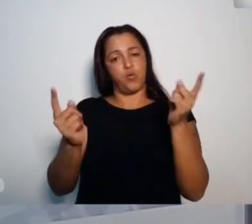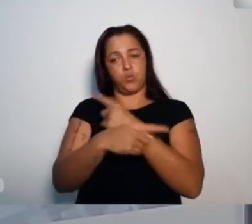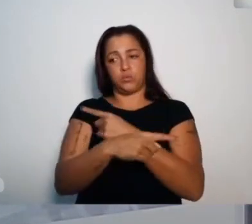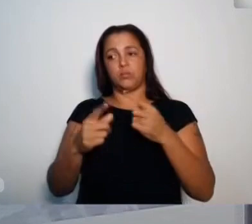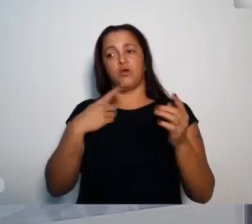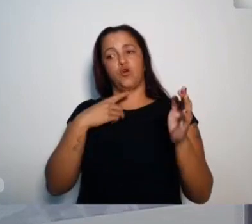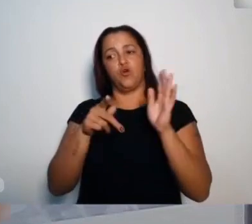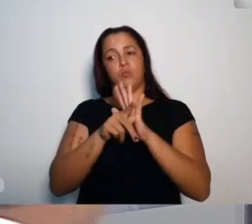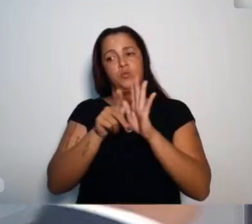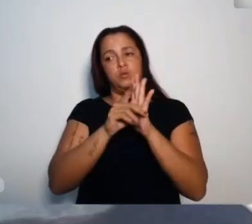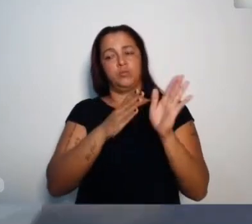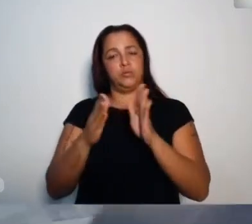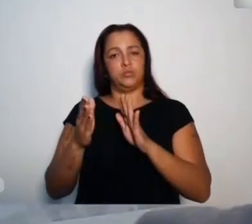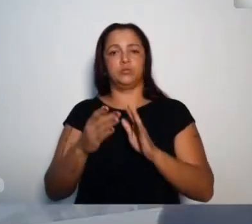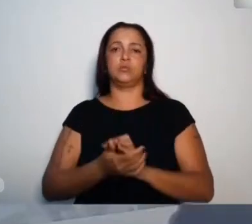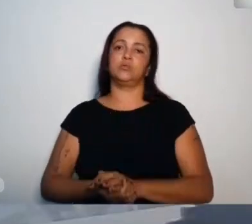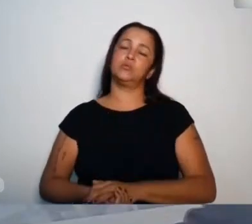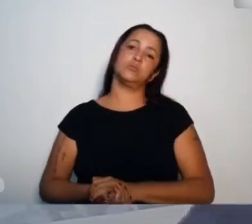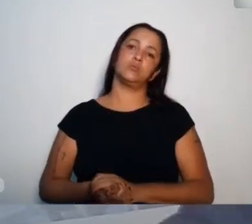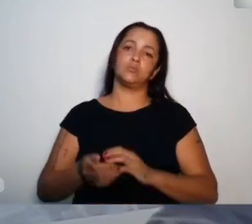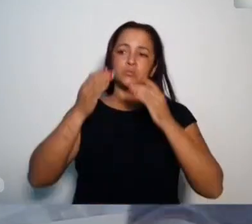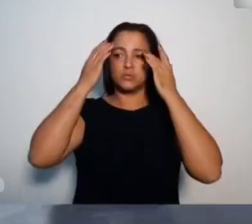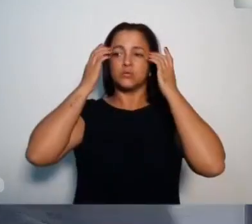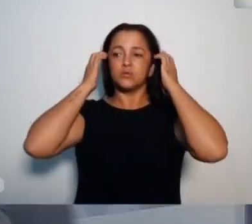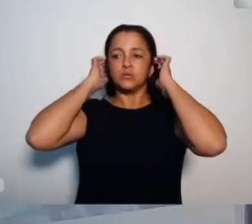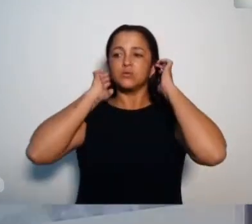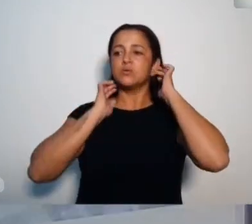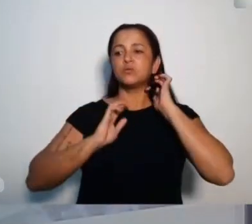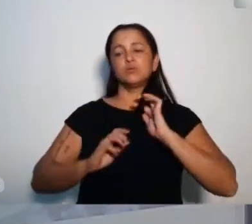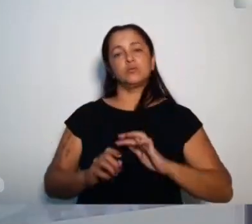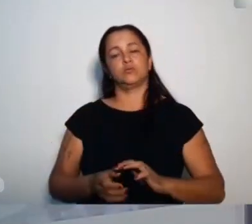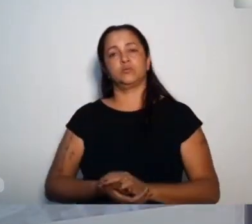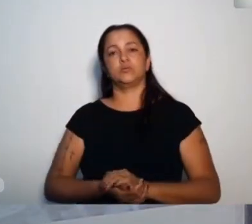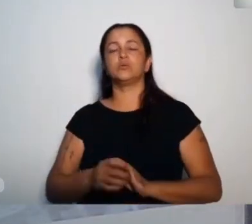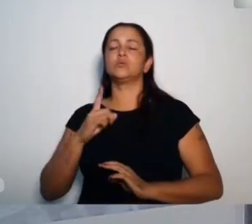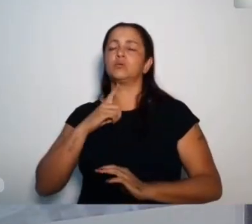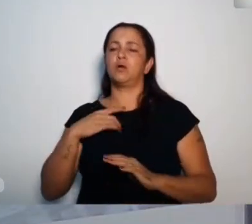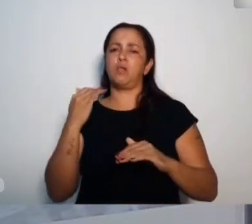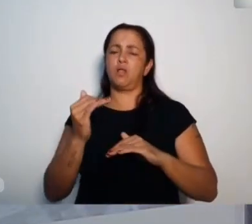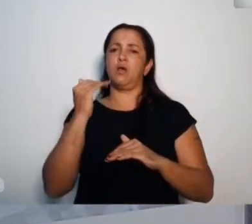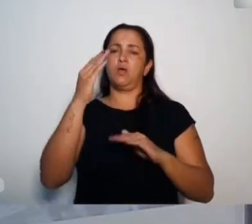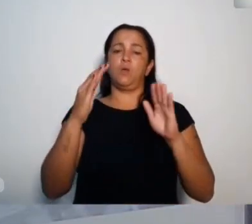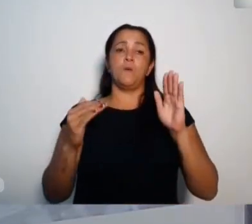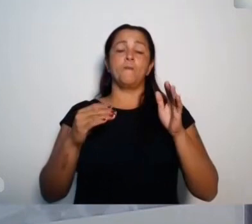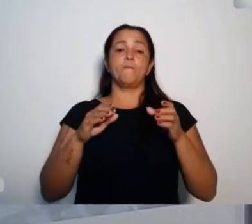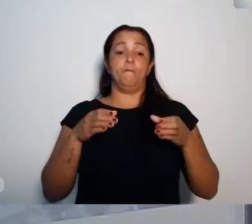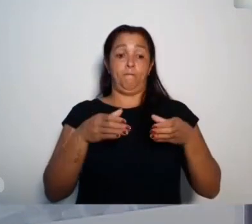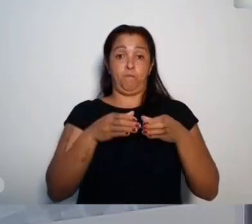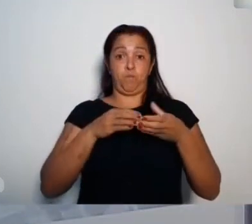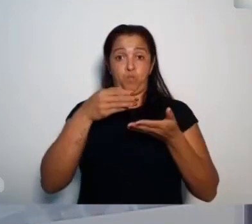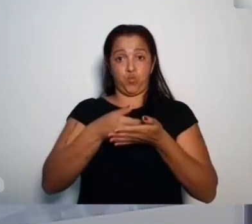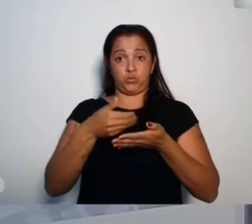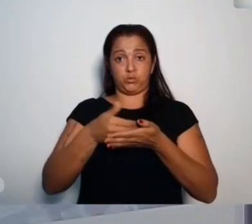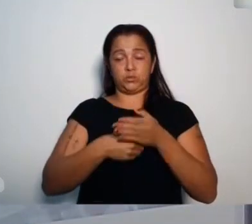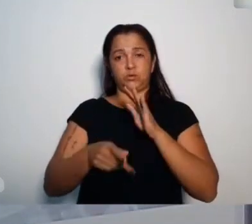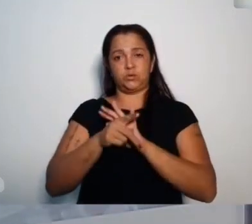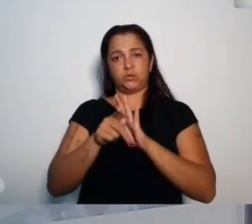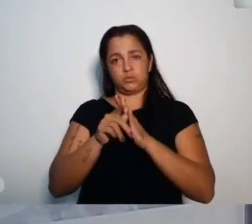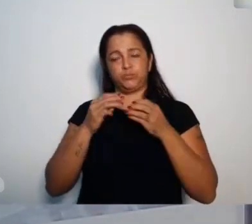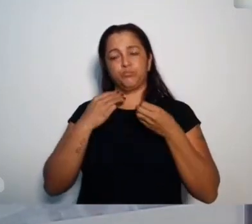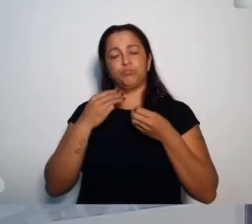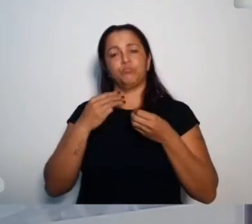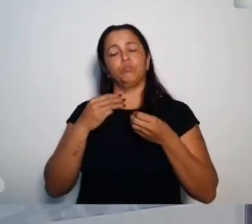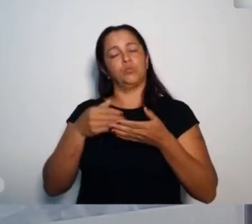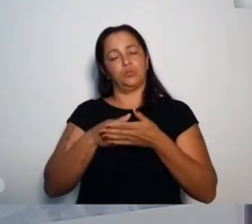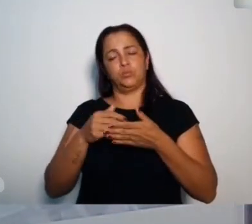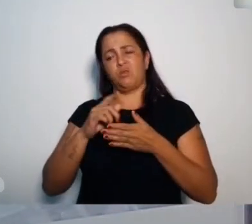lei e não dá para fazer comparativo da lei do município de Botucatu com a lei de outro município. Eu desconheço a